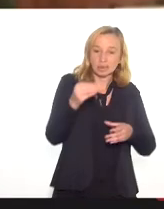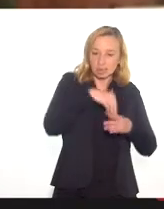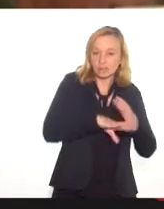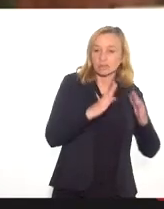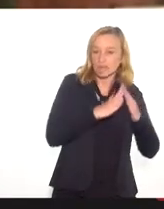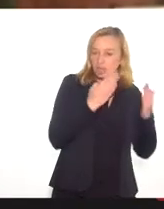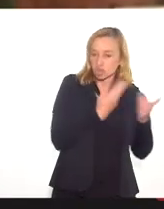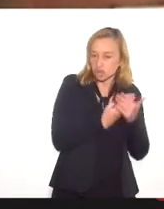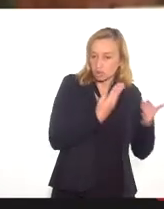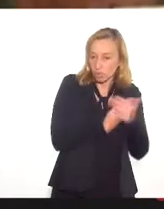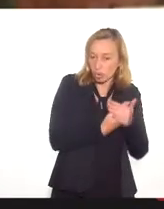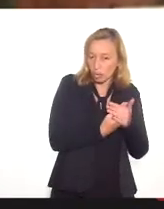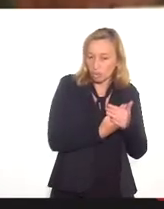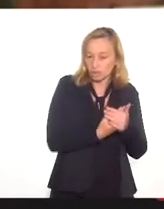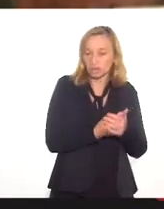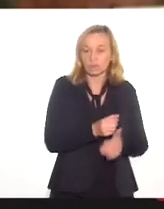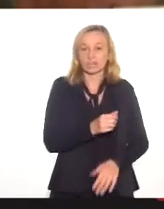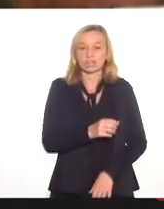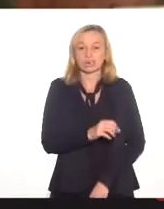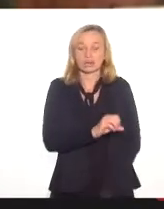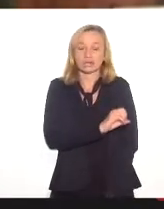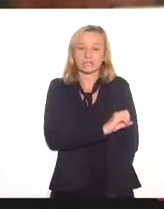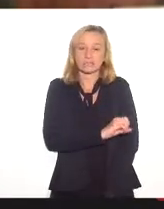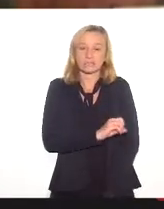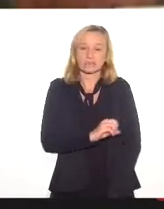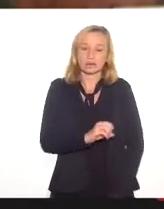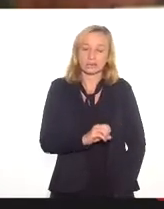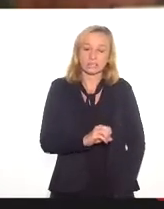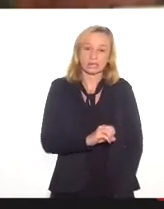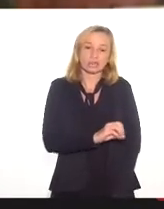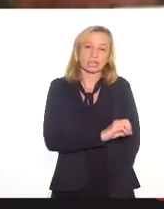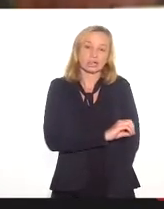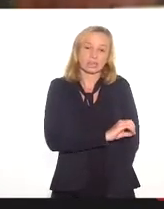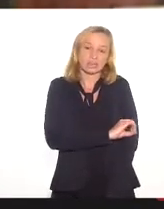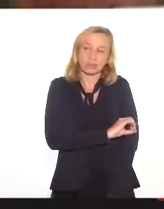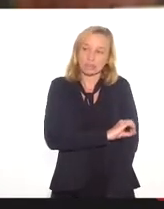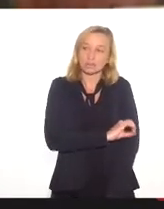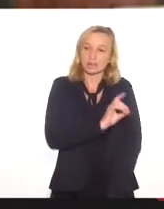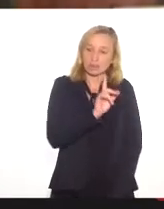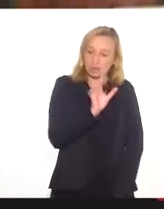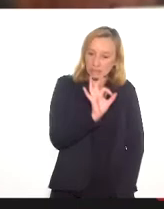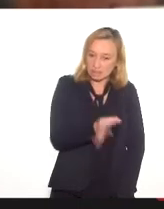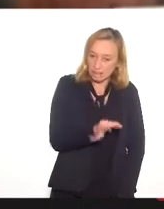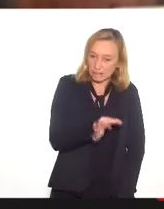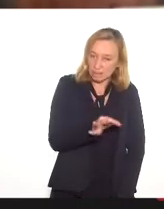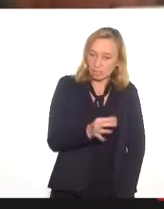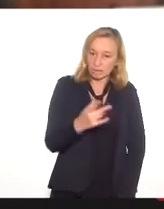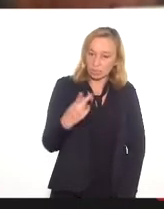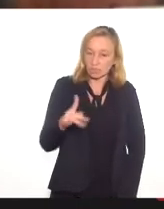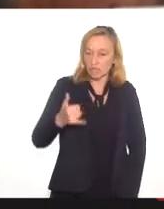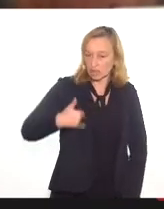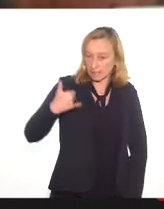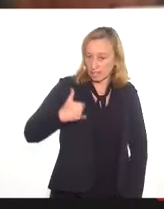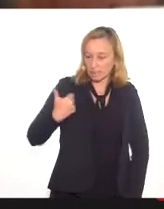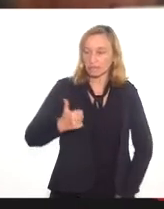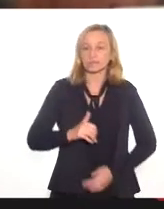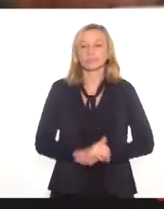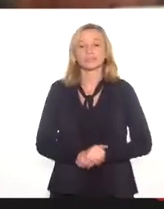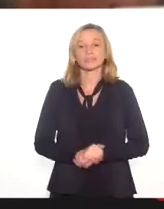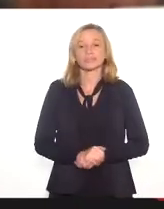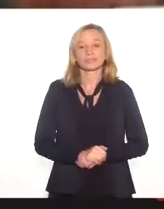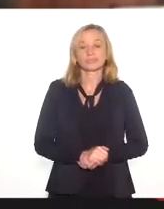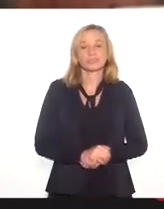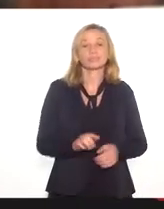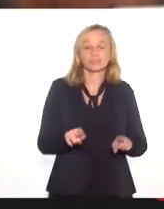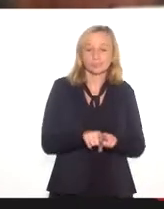série, na faixa adequada para a sua idade.